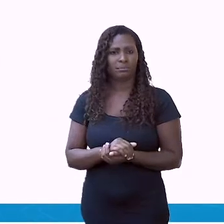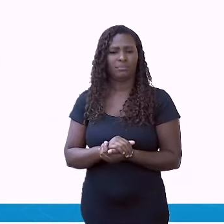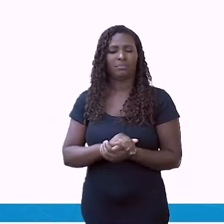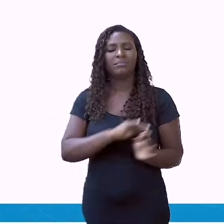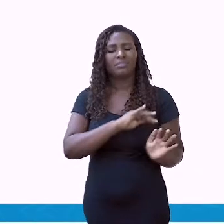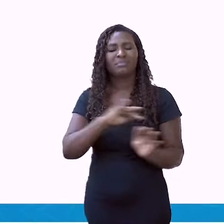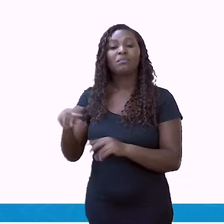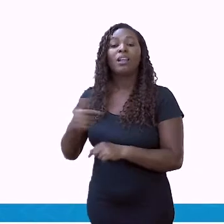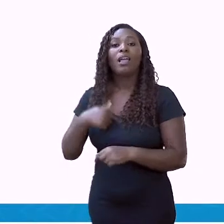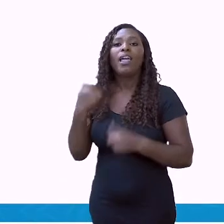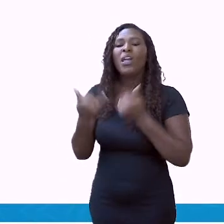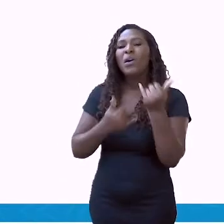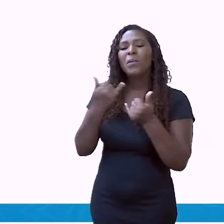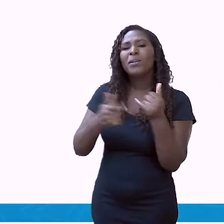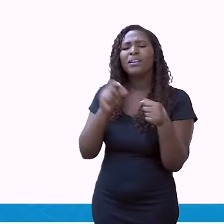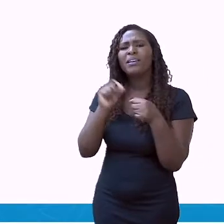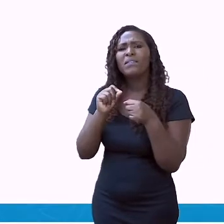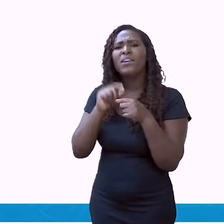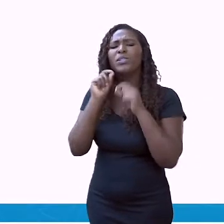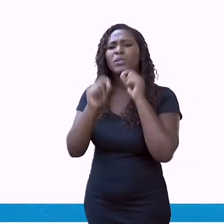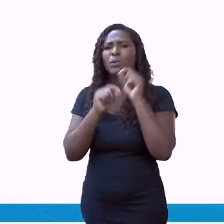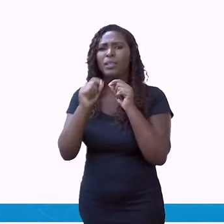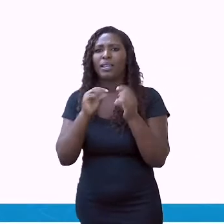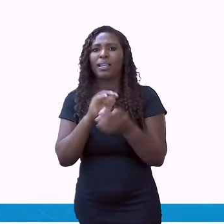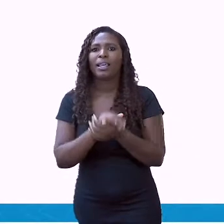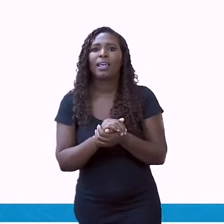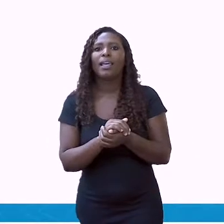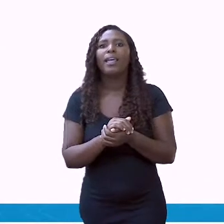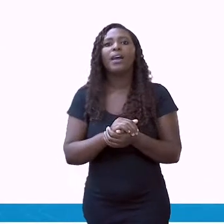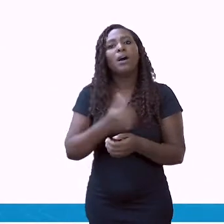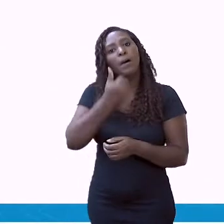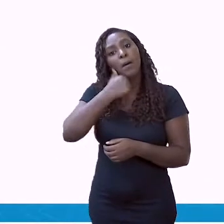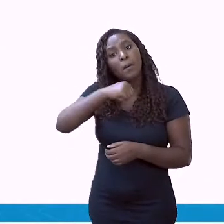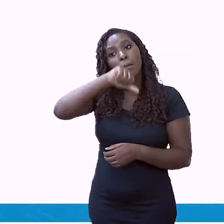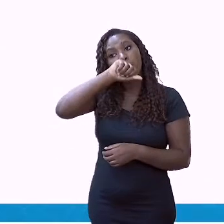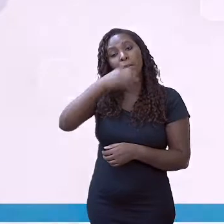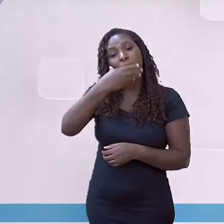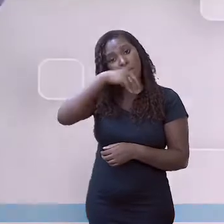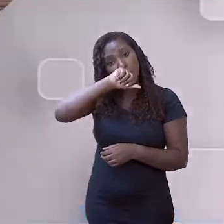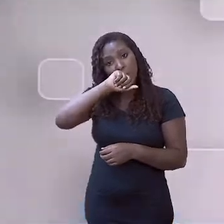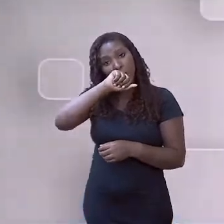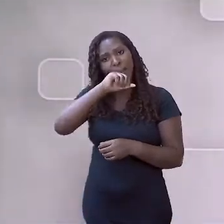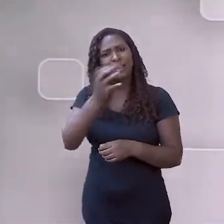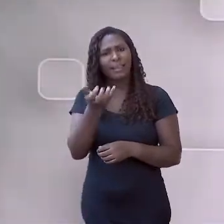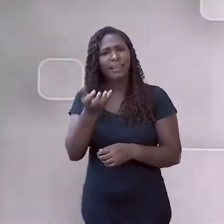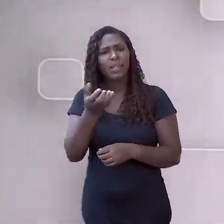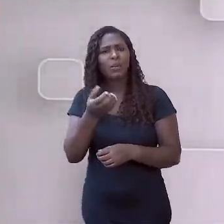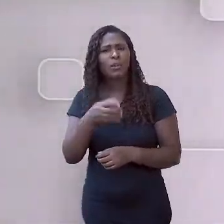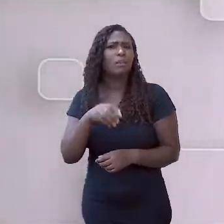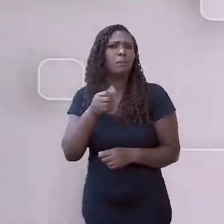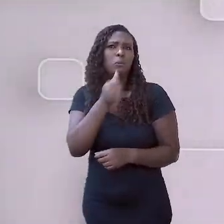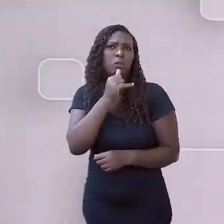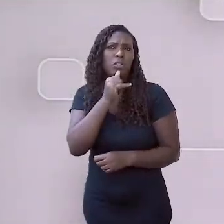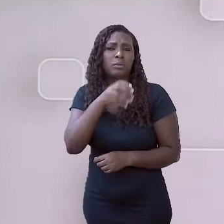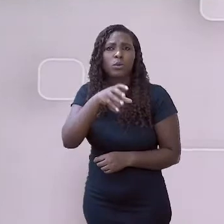laranja. Eles iam lá no pé, tiravam a laranja, espremia, jogava fora.